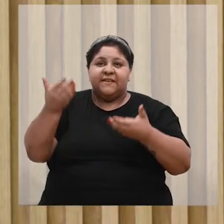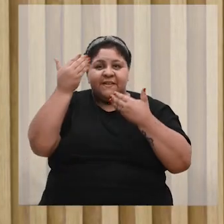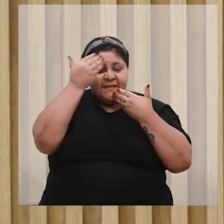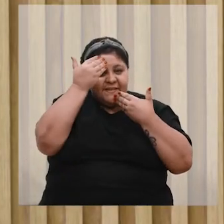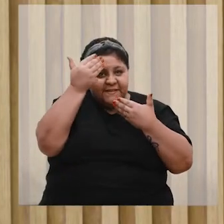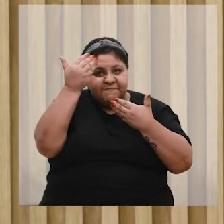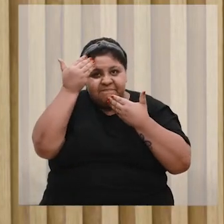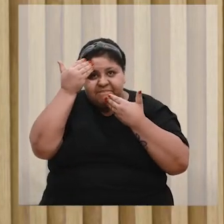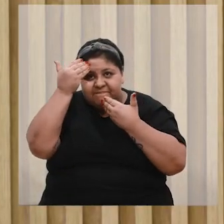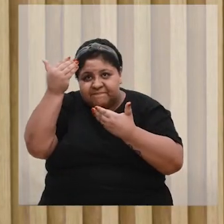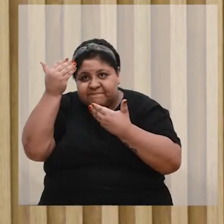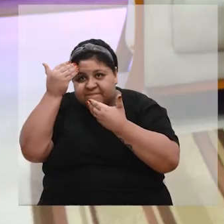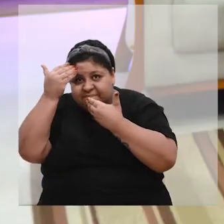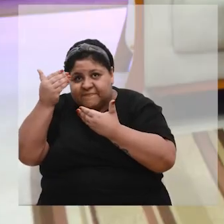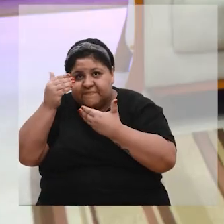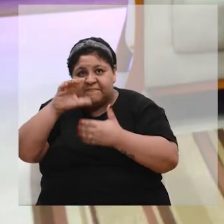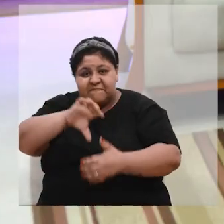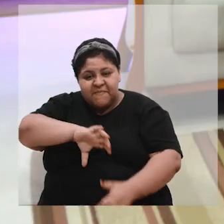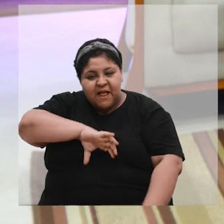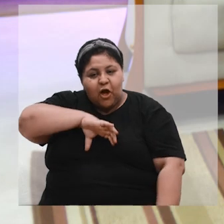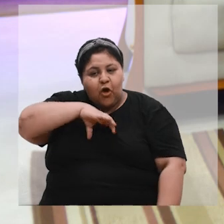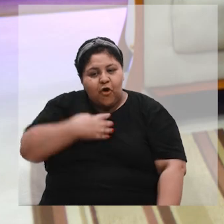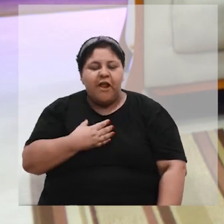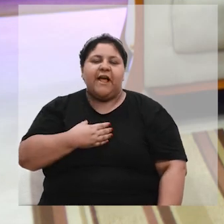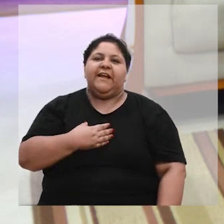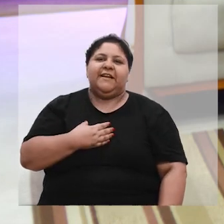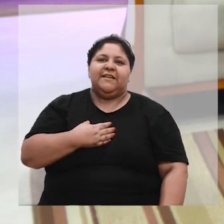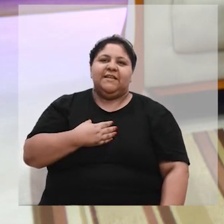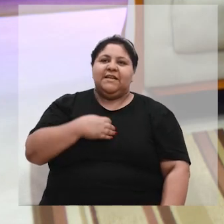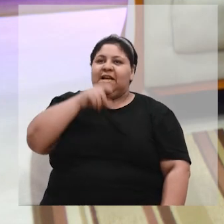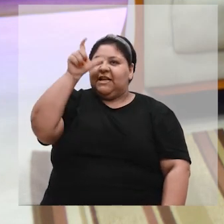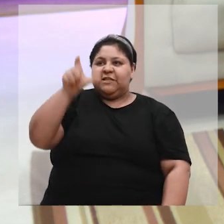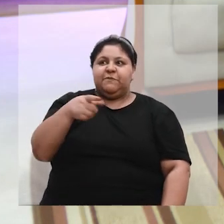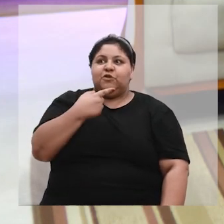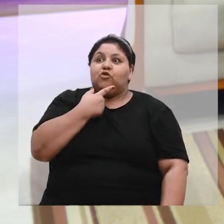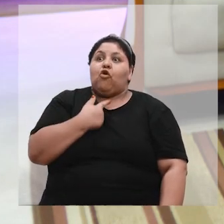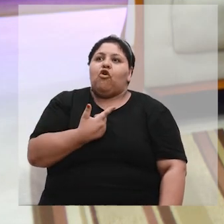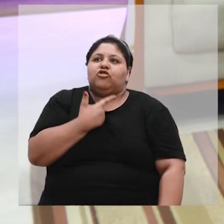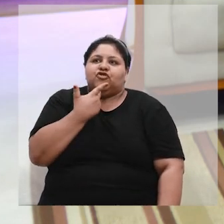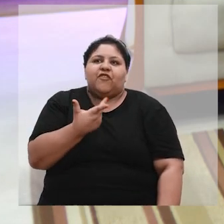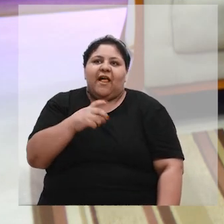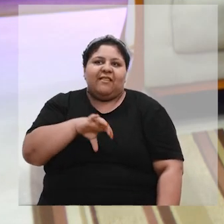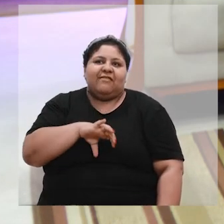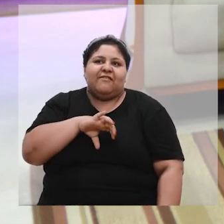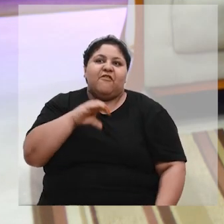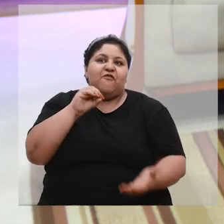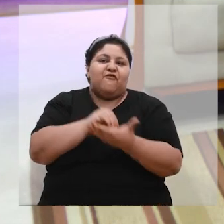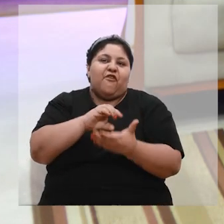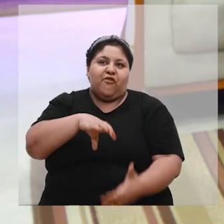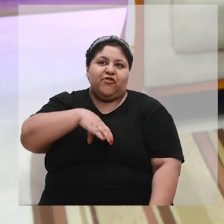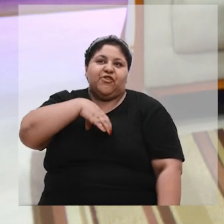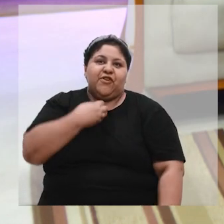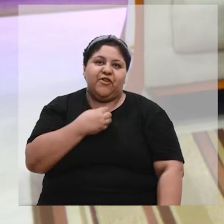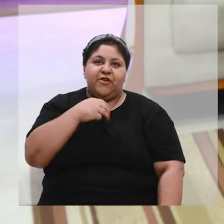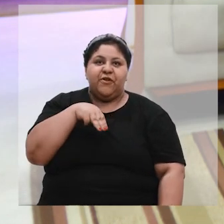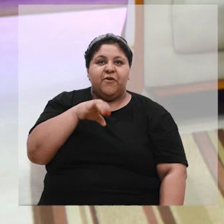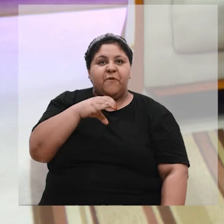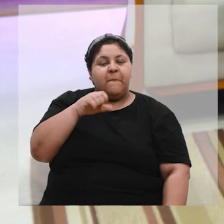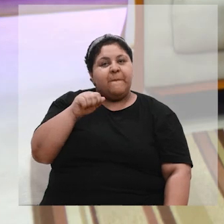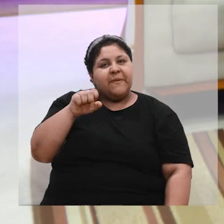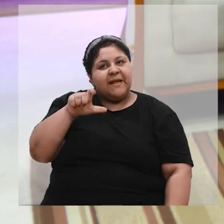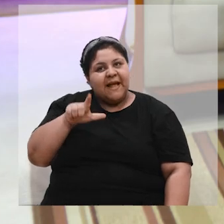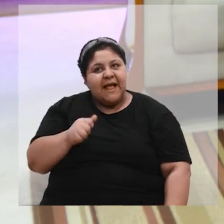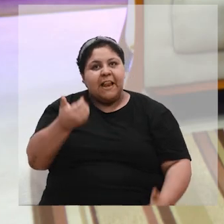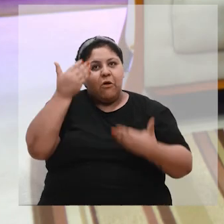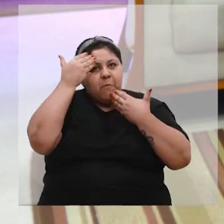eu quero agradecer muito a Vitória, a Milena, pela coragem de trazer teu relato. Nem todo mundo, assim, tem essa coragem. Micaela também por trazer um pouquinho